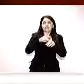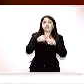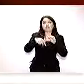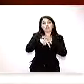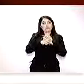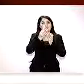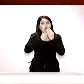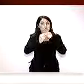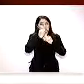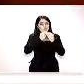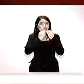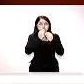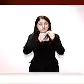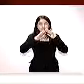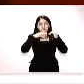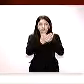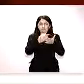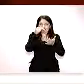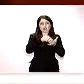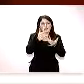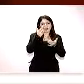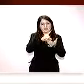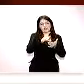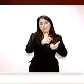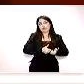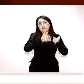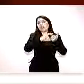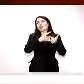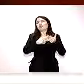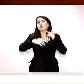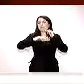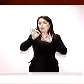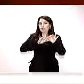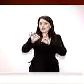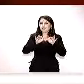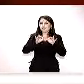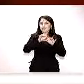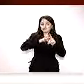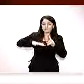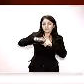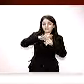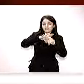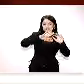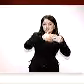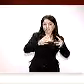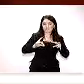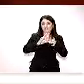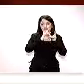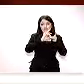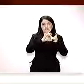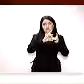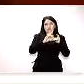merenda escolar e ao desenvolvimento de projetos comunitários integrados à rede Municipal de Ensino tendo